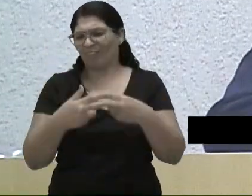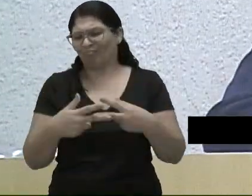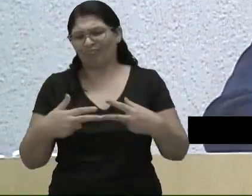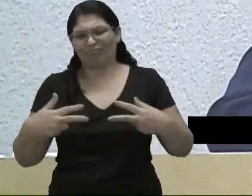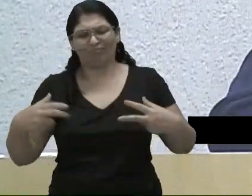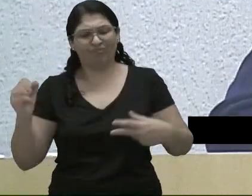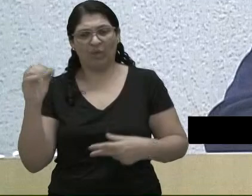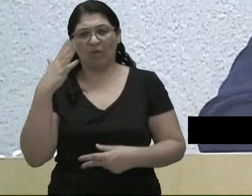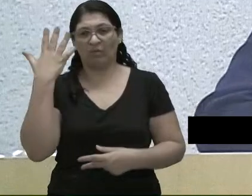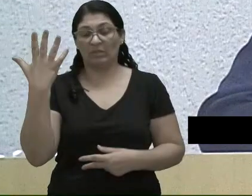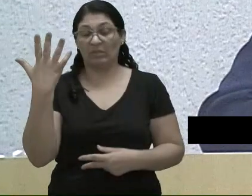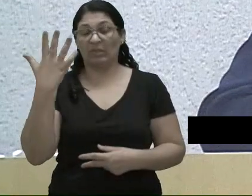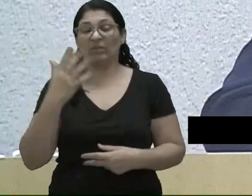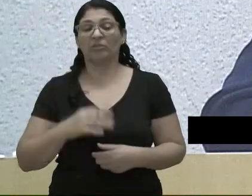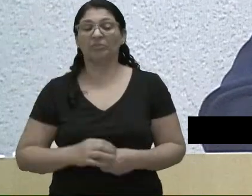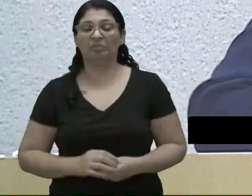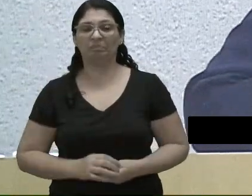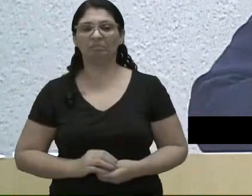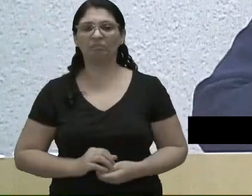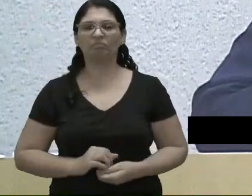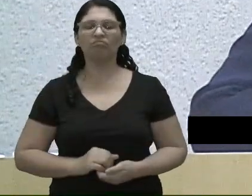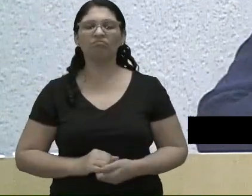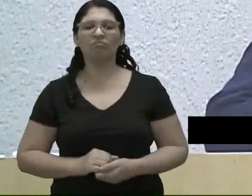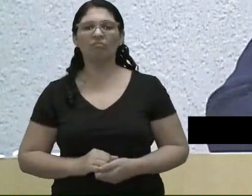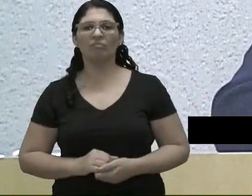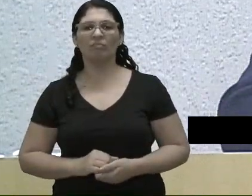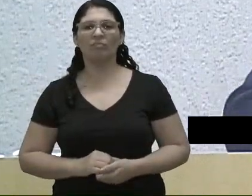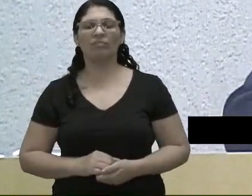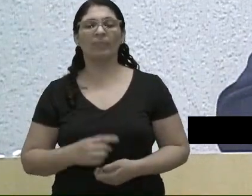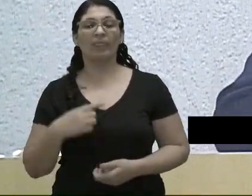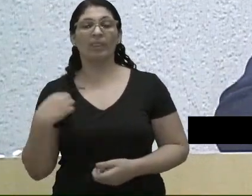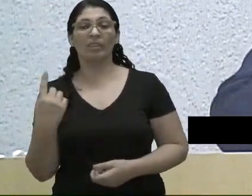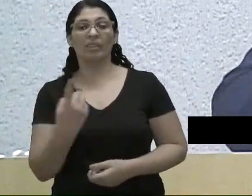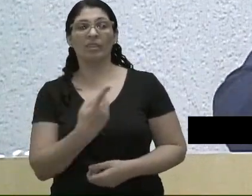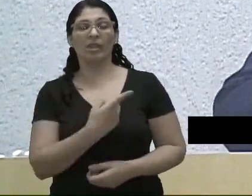isso registrado à parte, nós fizemos